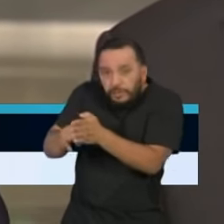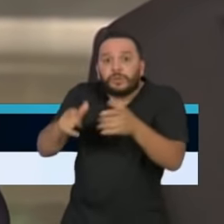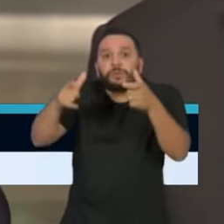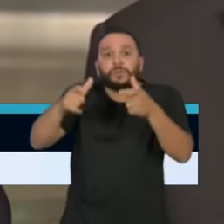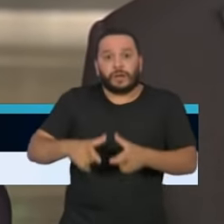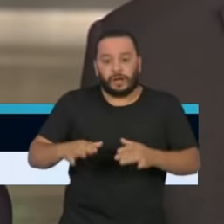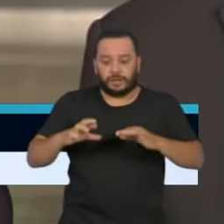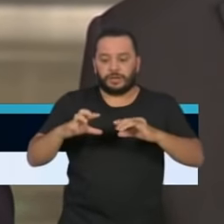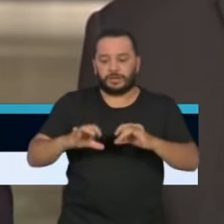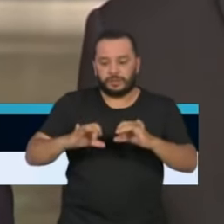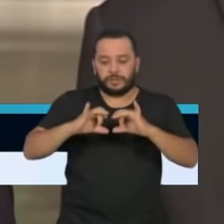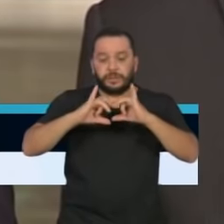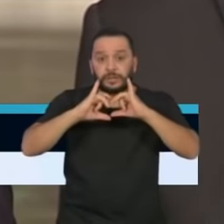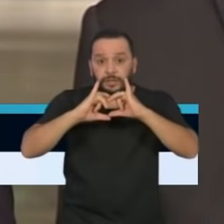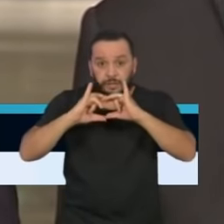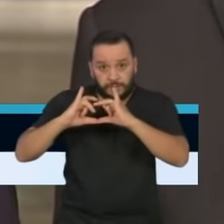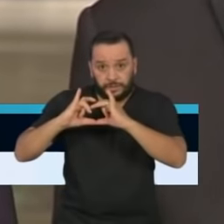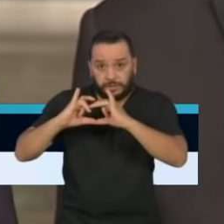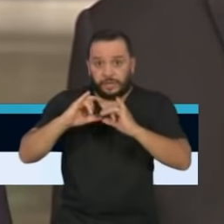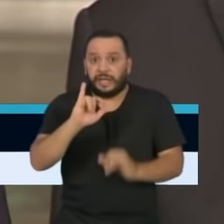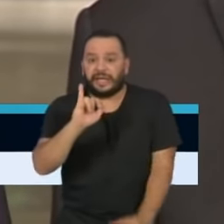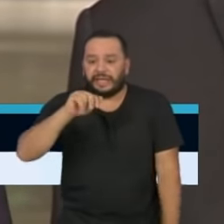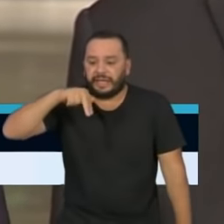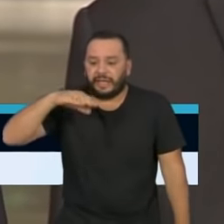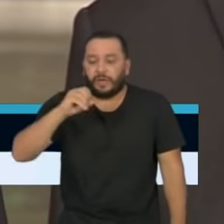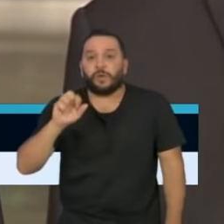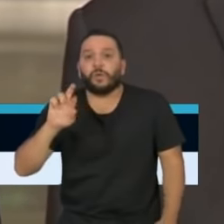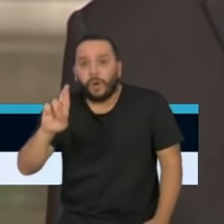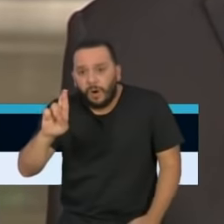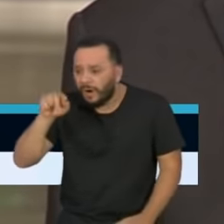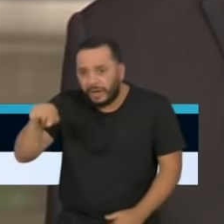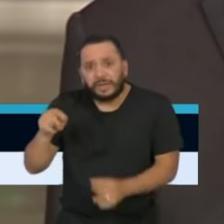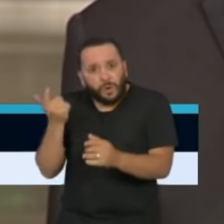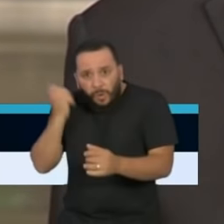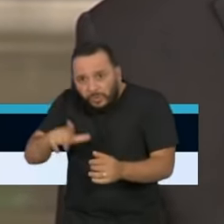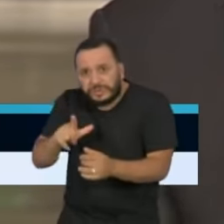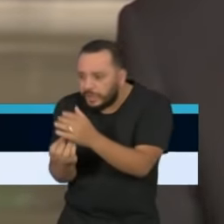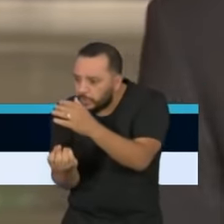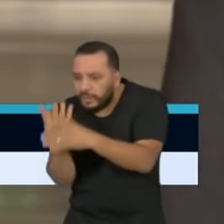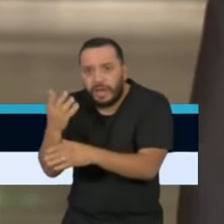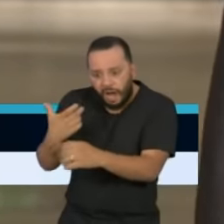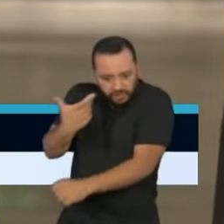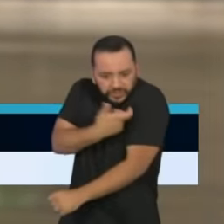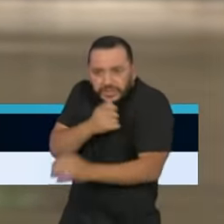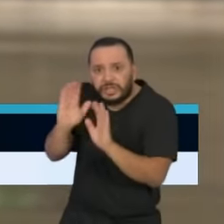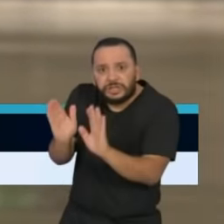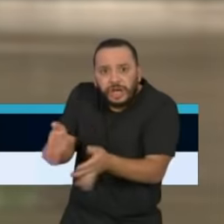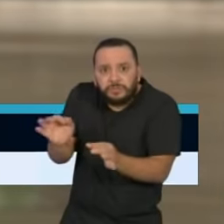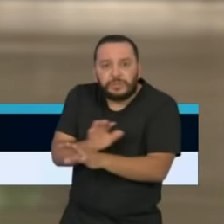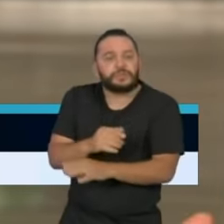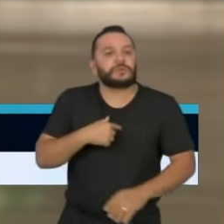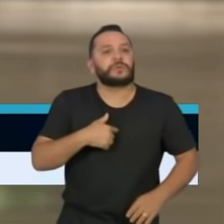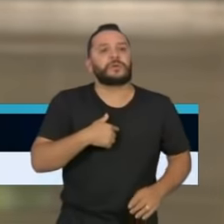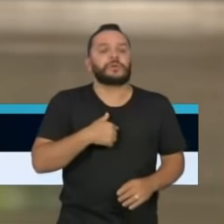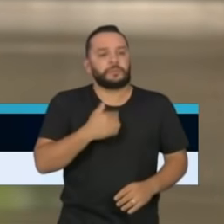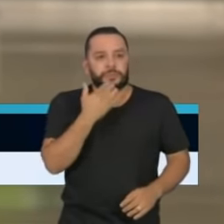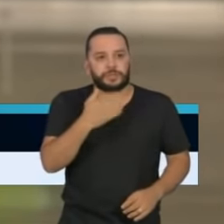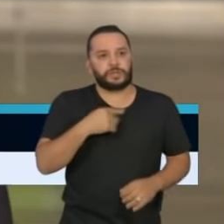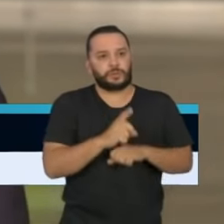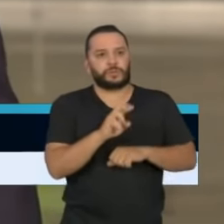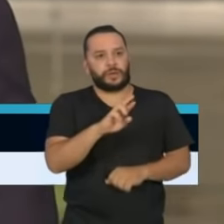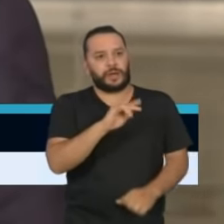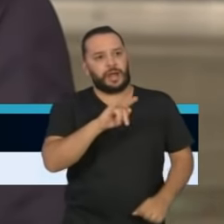de pesquisadores brasileiros. Obrigado. Obrigado, Sidney. Vou pedir ao doutor Guerma que contribua na resposta, podendo ter comentários